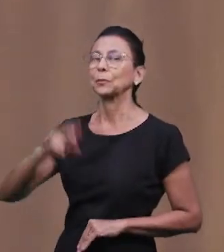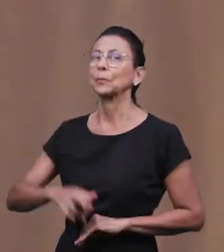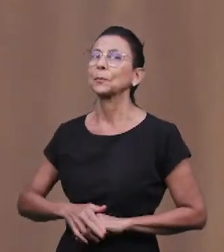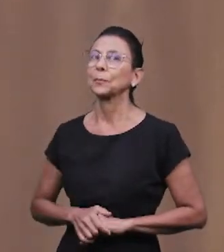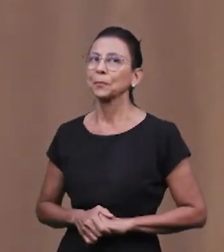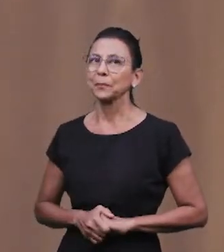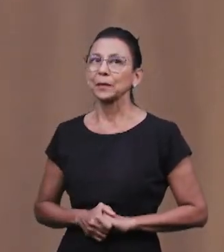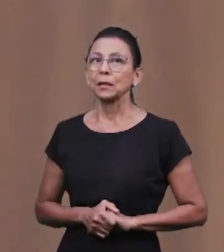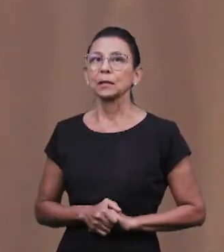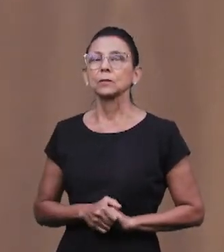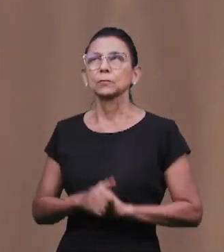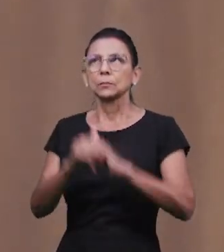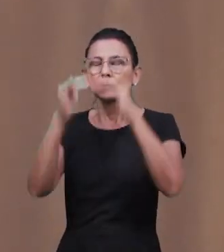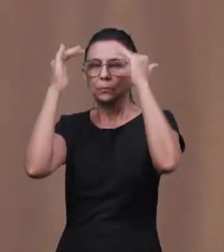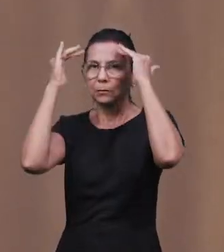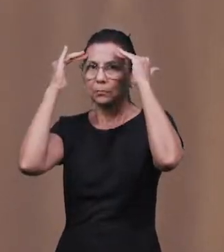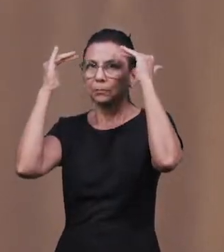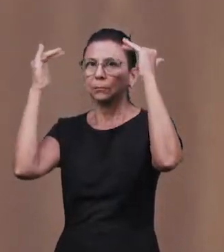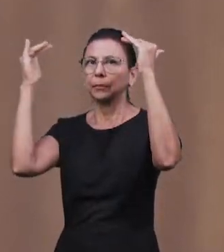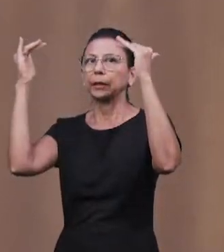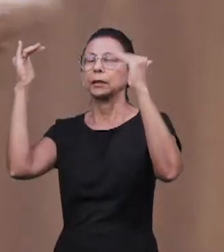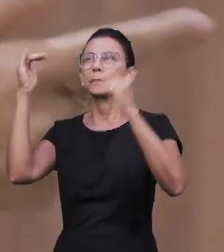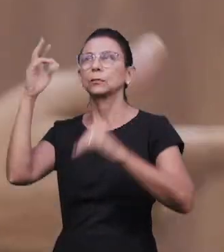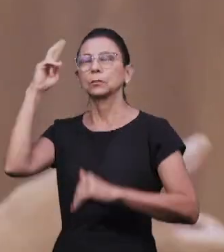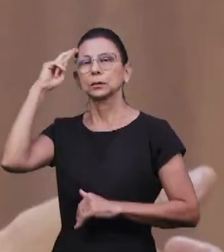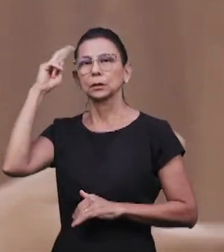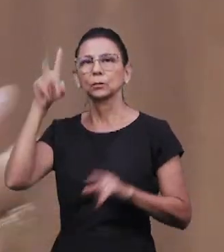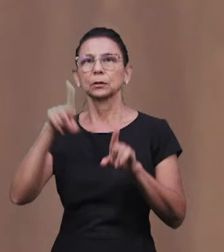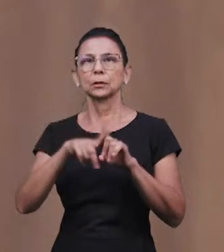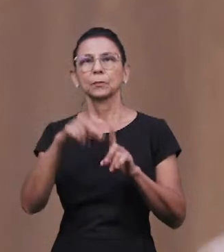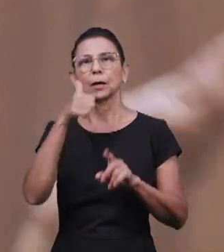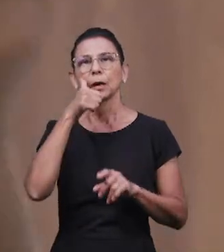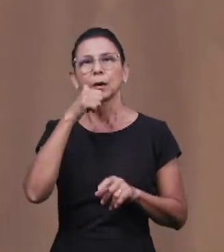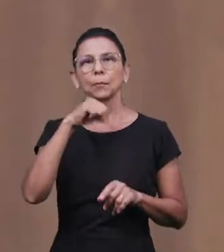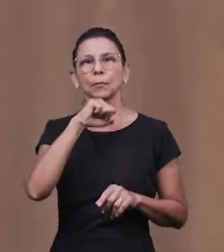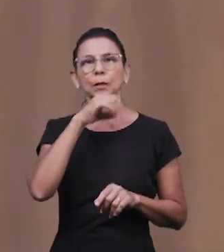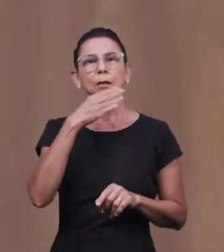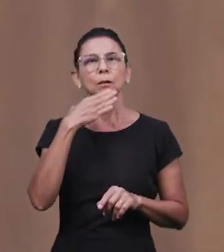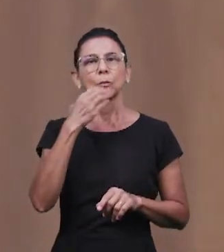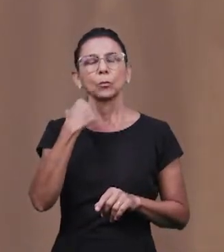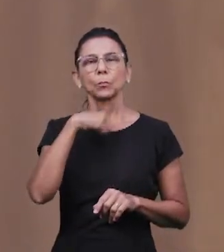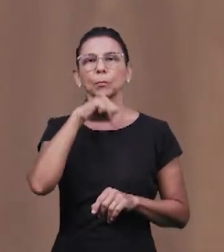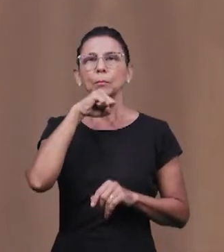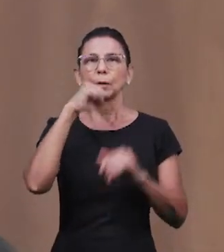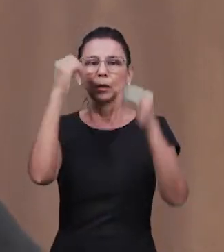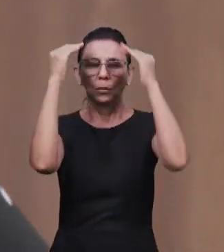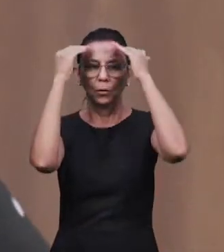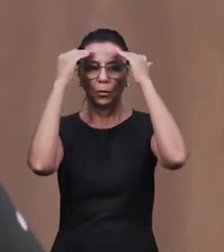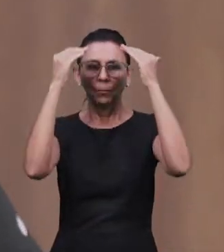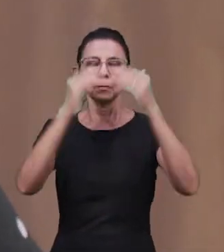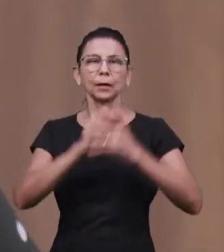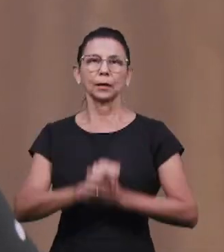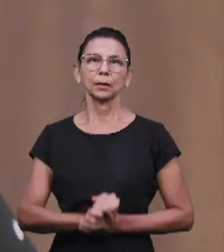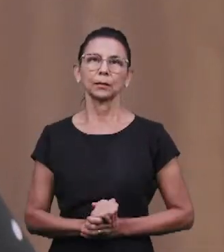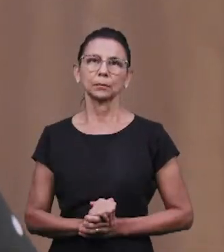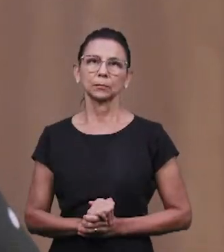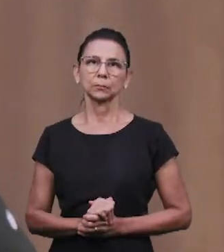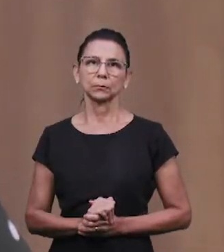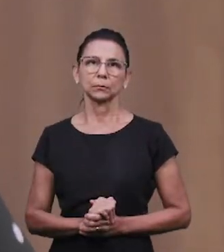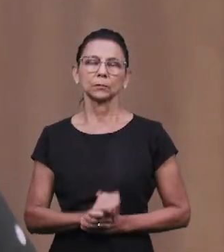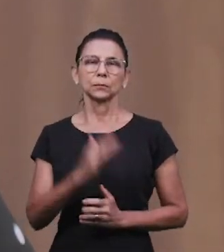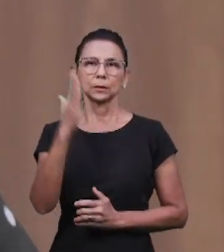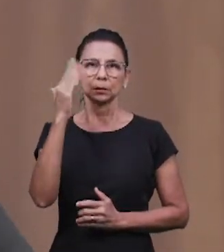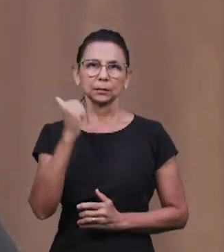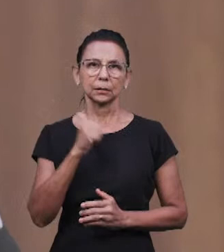temer, né, assim, você ter temor ao Senhor e honrar o pai e a mãe, ele já vê que todo aquele comportamento